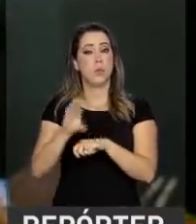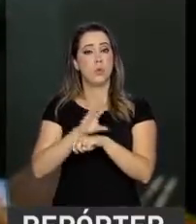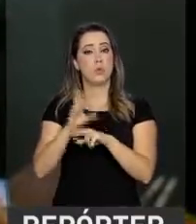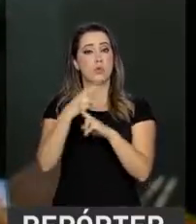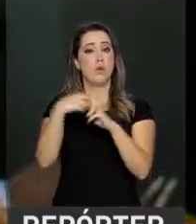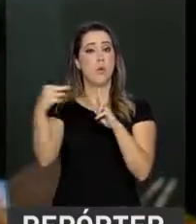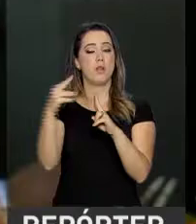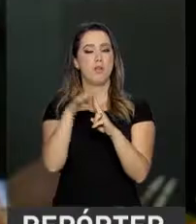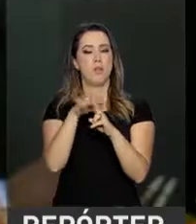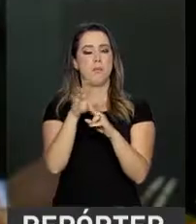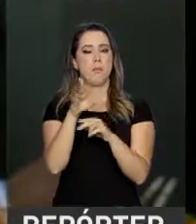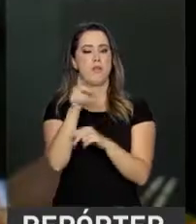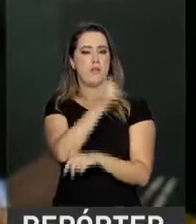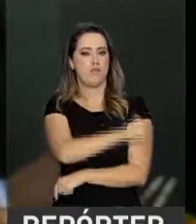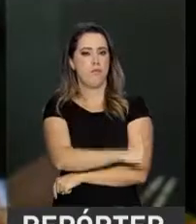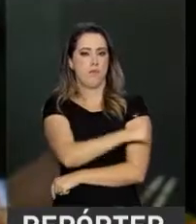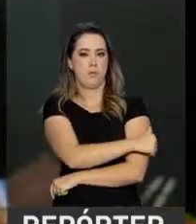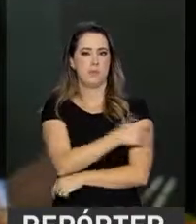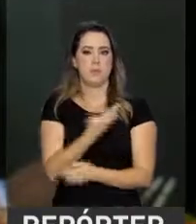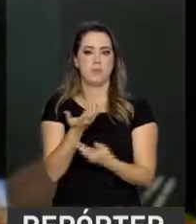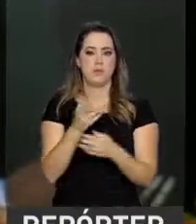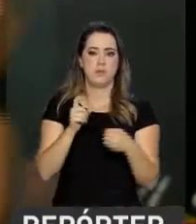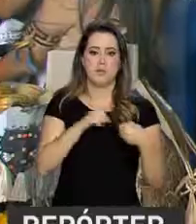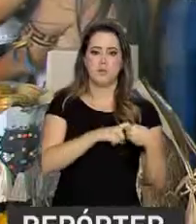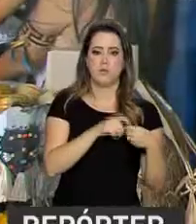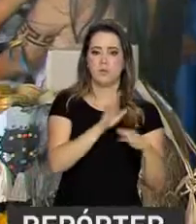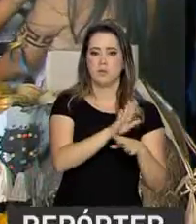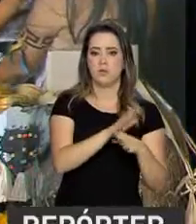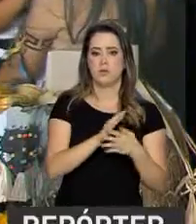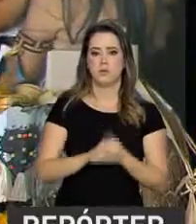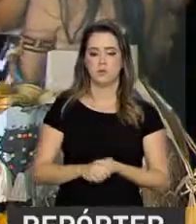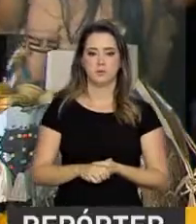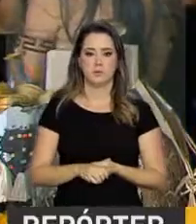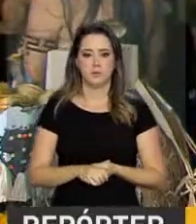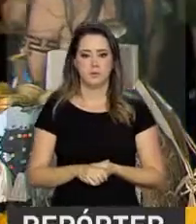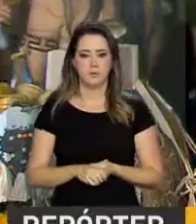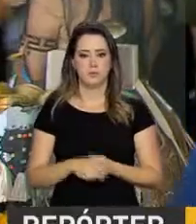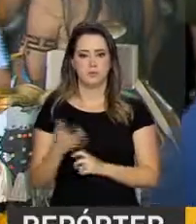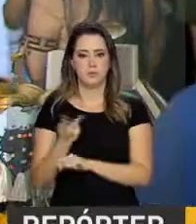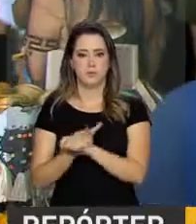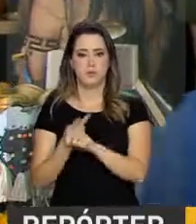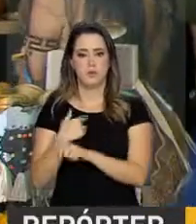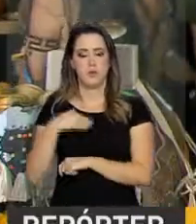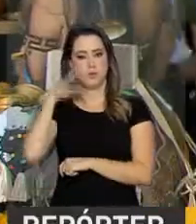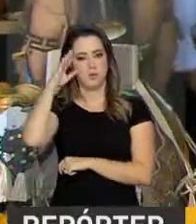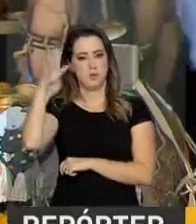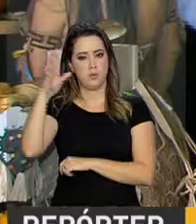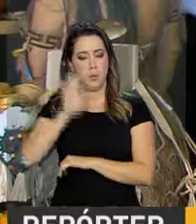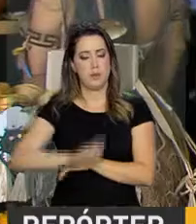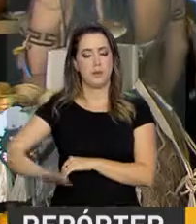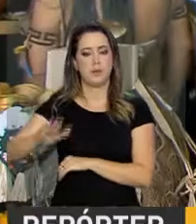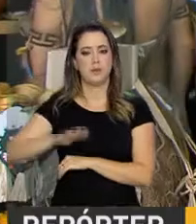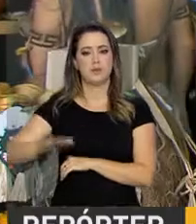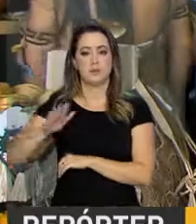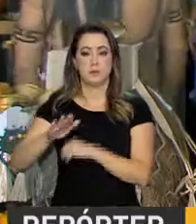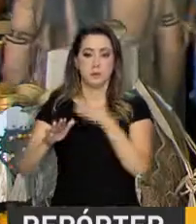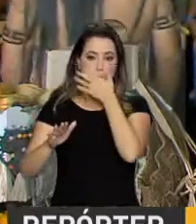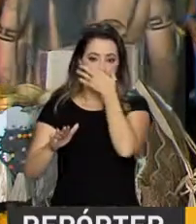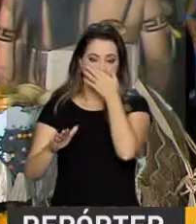Brasília, mas pretende voltar e ajudar a comunidade. Eu vim em busca de um sonho que eu tive desde pequeno